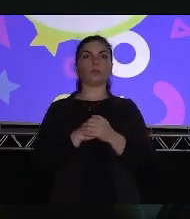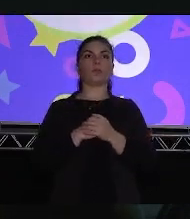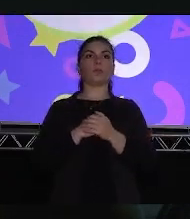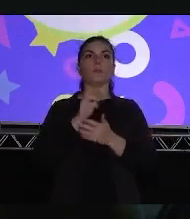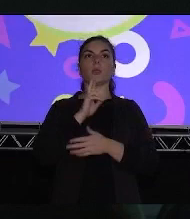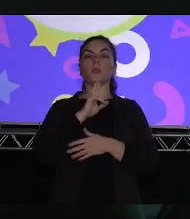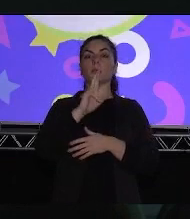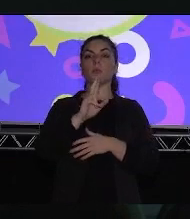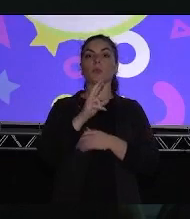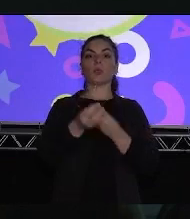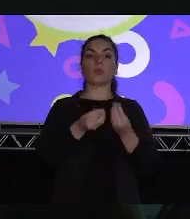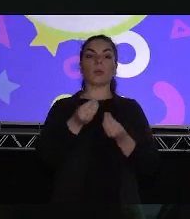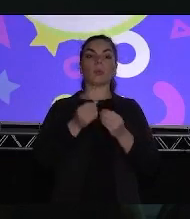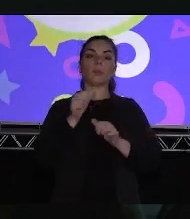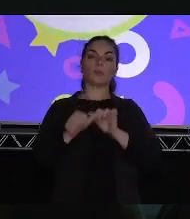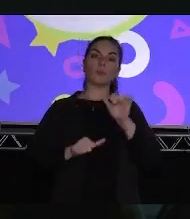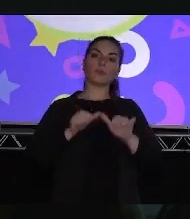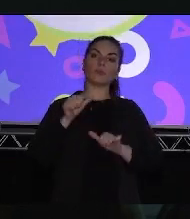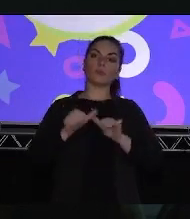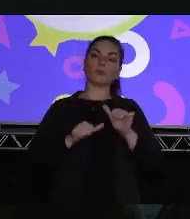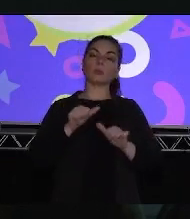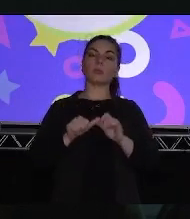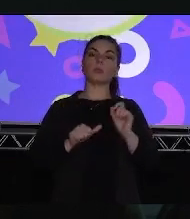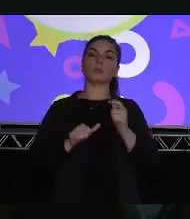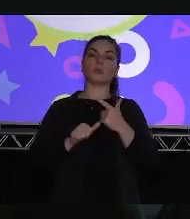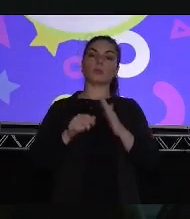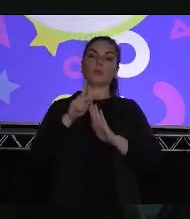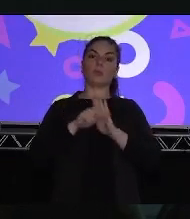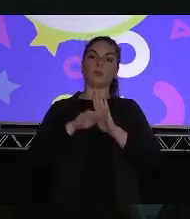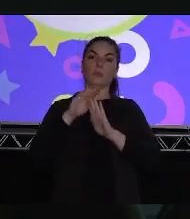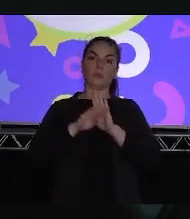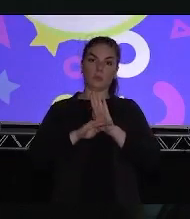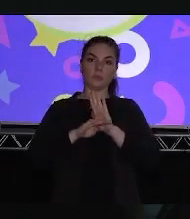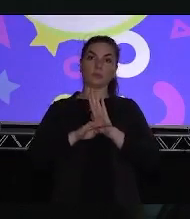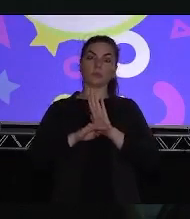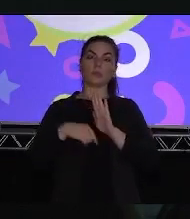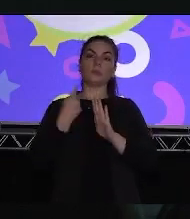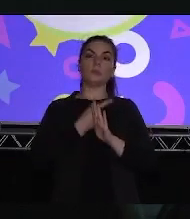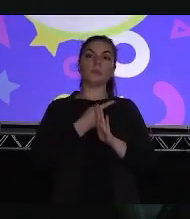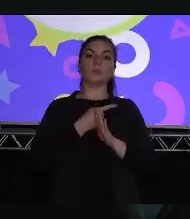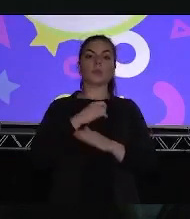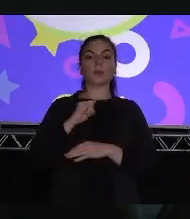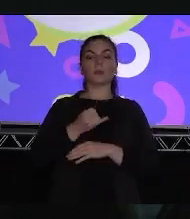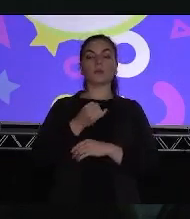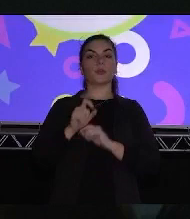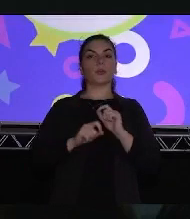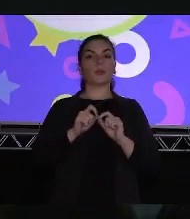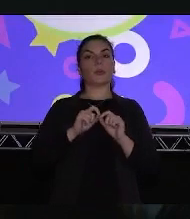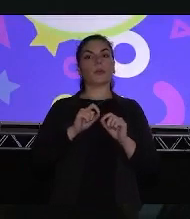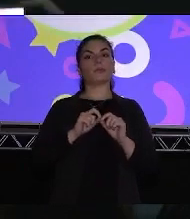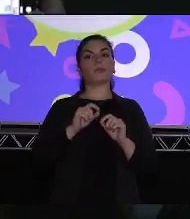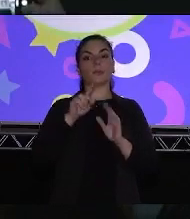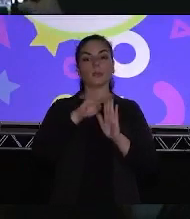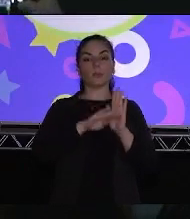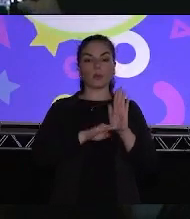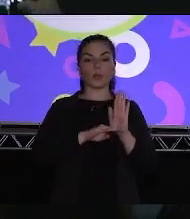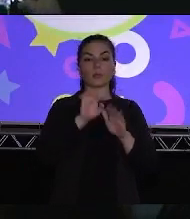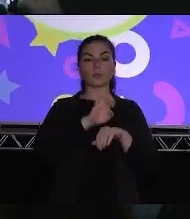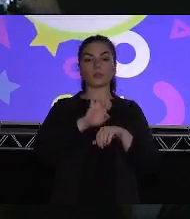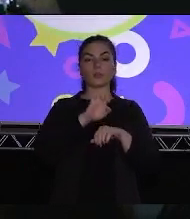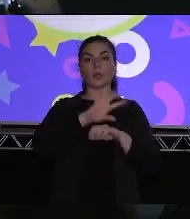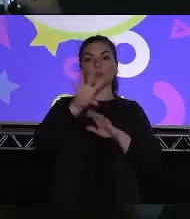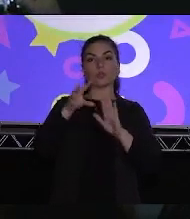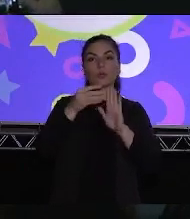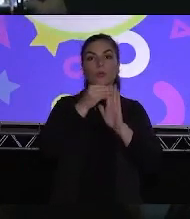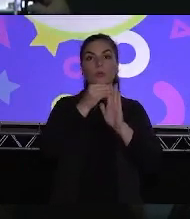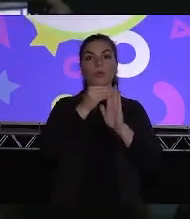às mudanças mais do que seguir um plano. Era mandatório para a gente aproveitar e incorporar nesse programa de estágio as